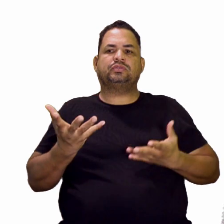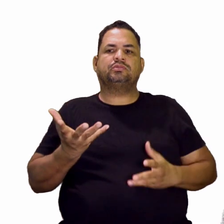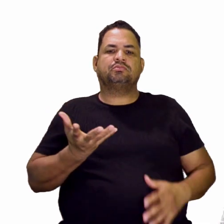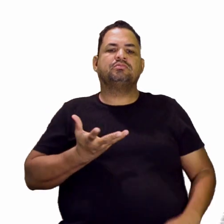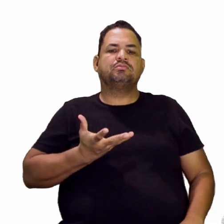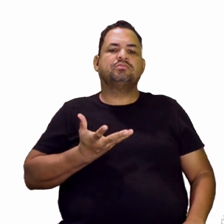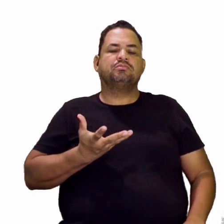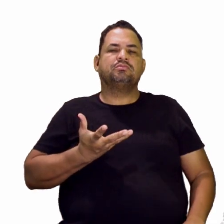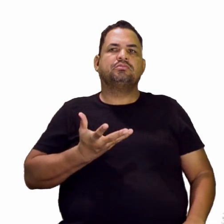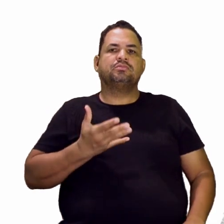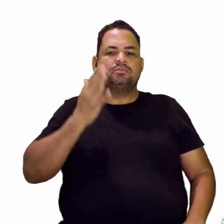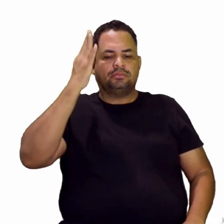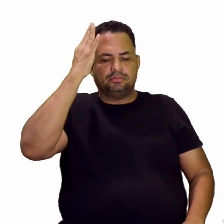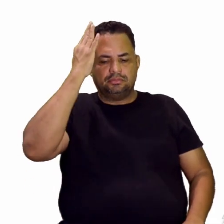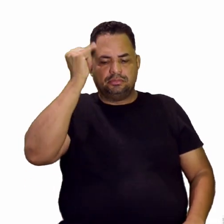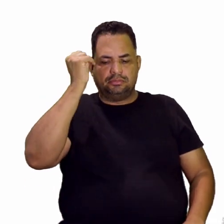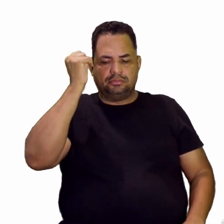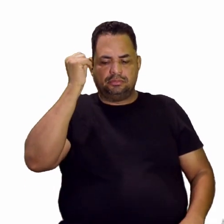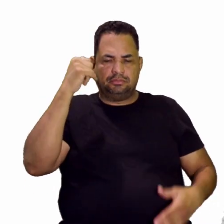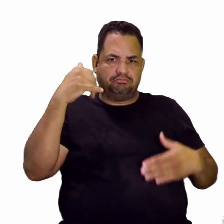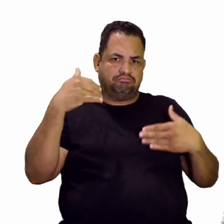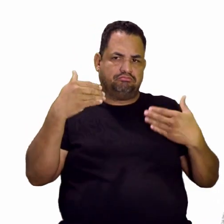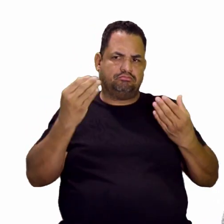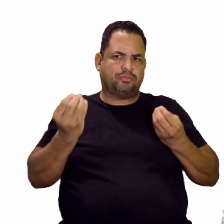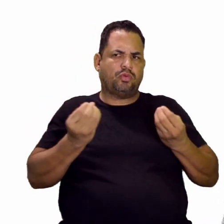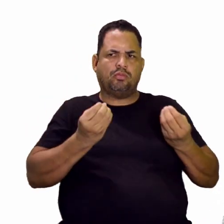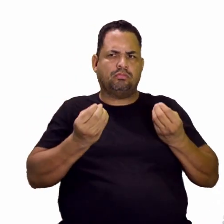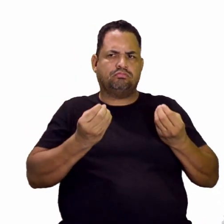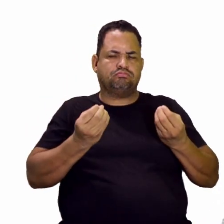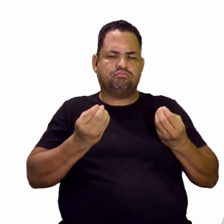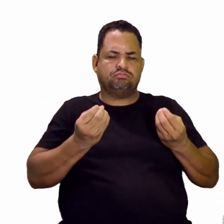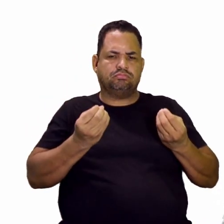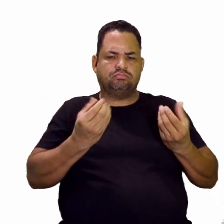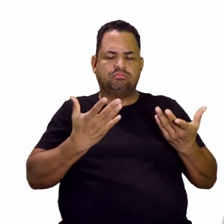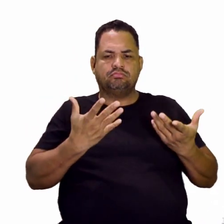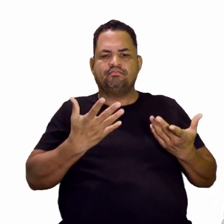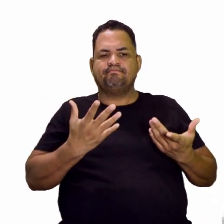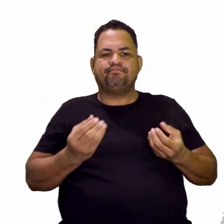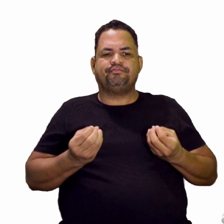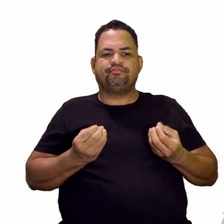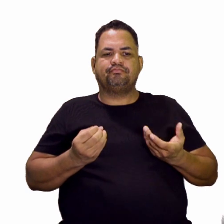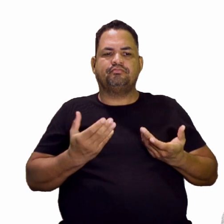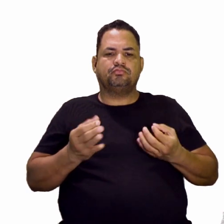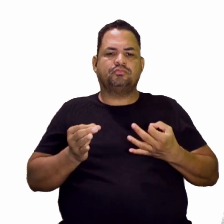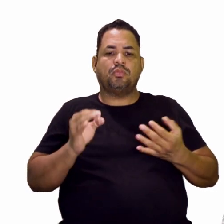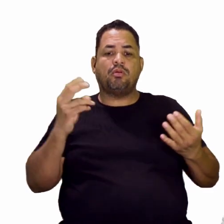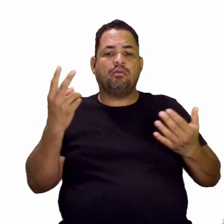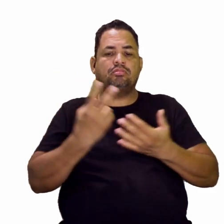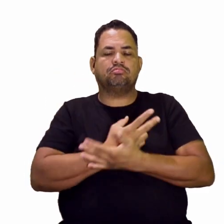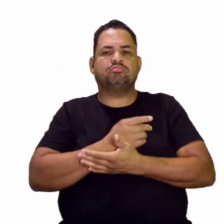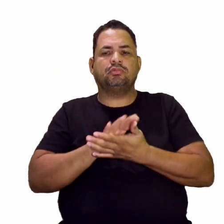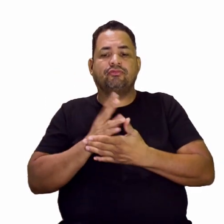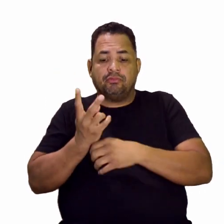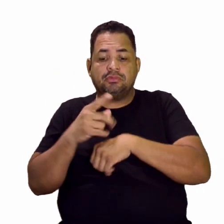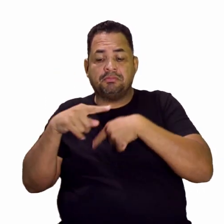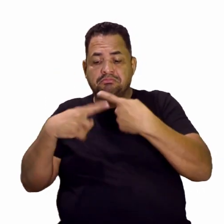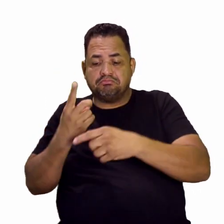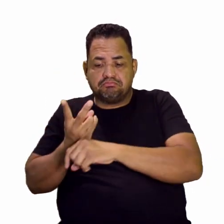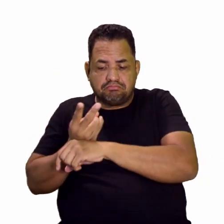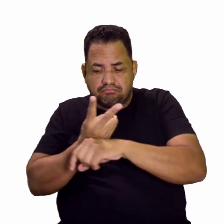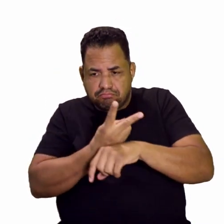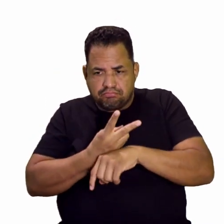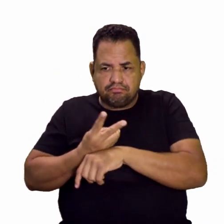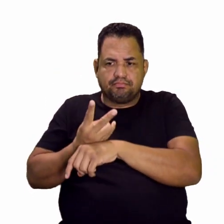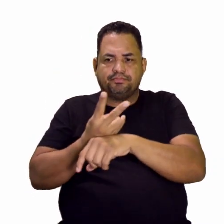coisa, isso é como se fosse uma pergunta. Como é que é isso? Né? E de repente eu vou atrás. Quando eu